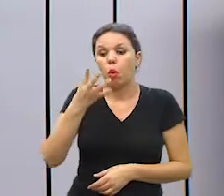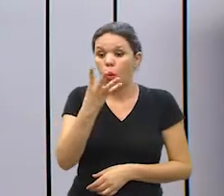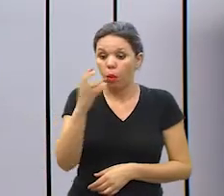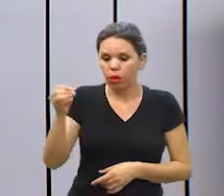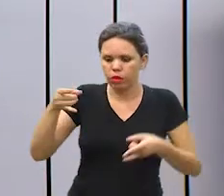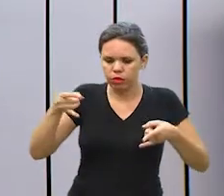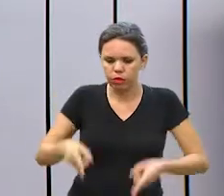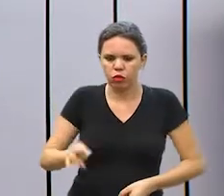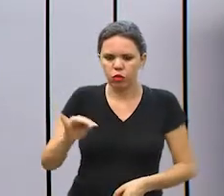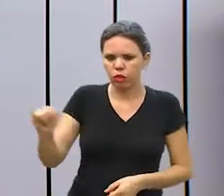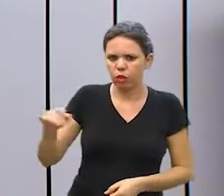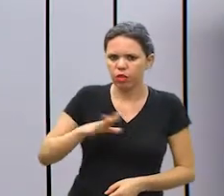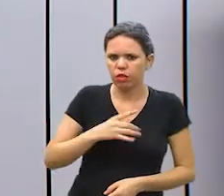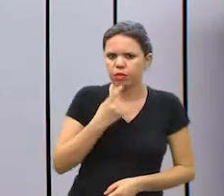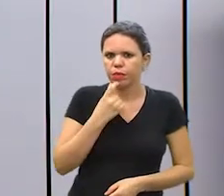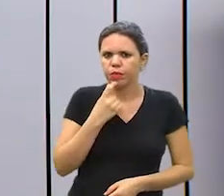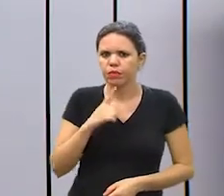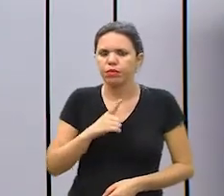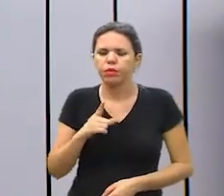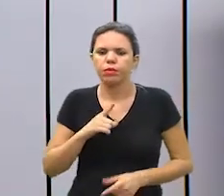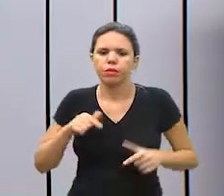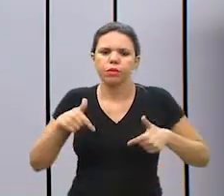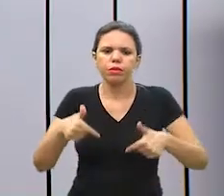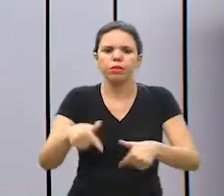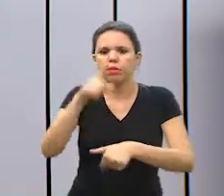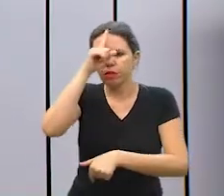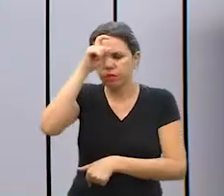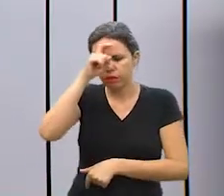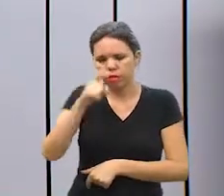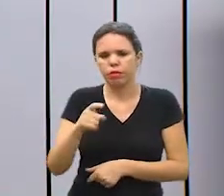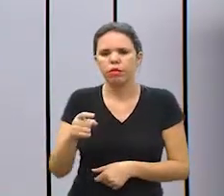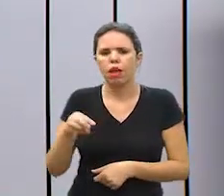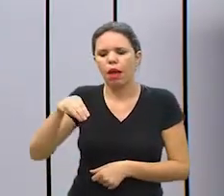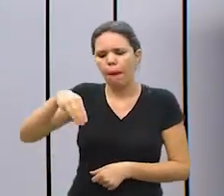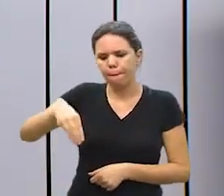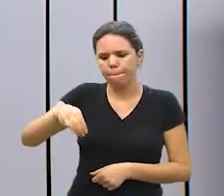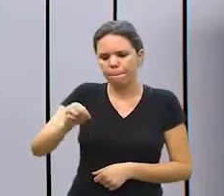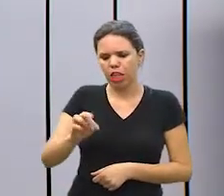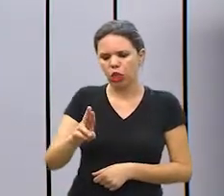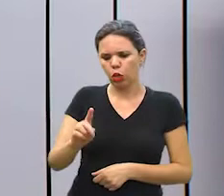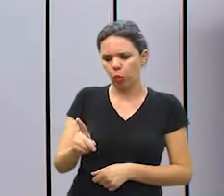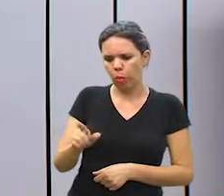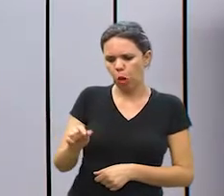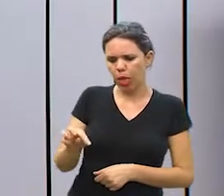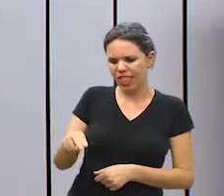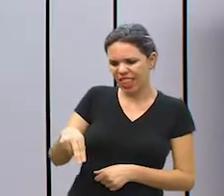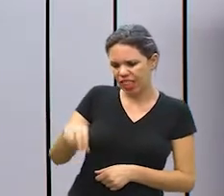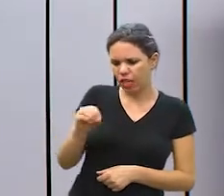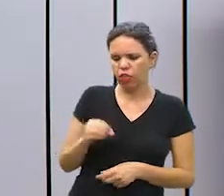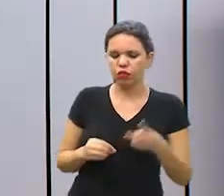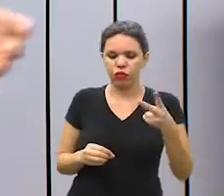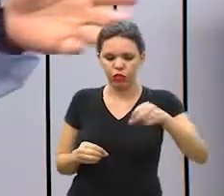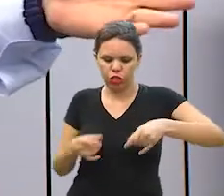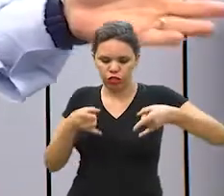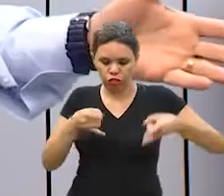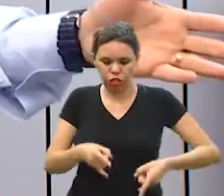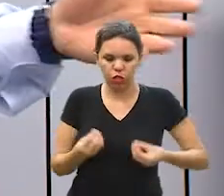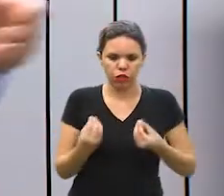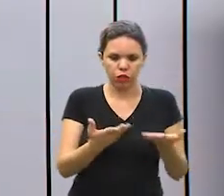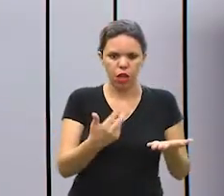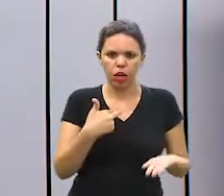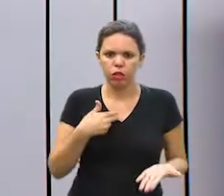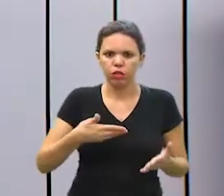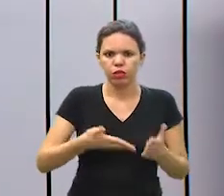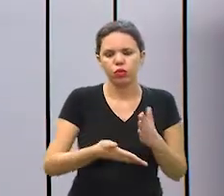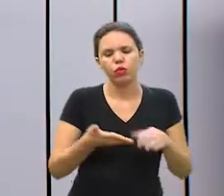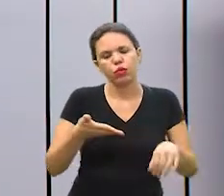para a cidade de Campinas, teve intervenção no Hospital Metropolitano, então 20 leitos foram designados para lá. Eu não pude